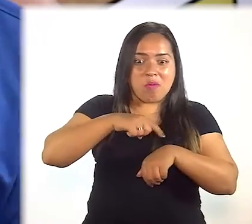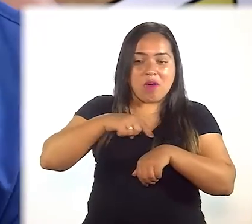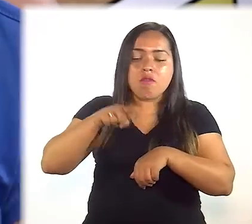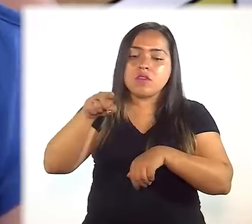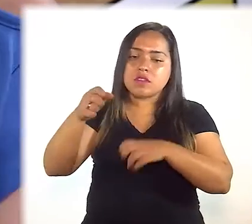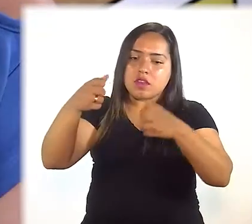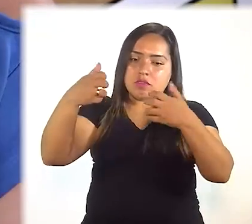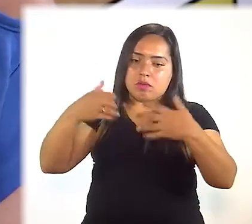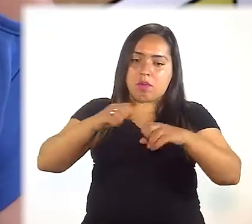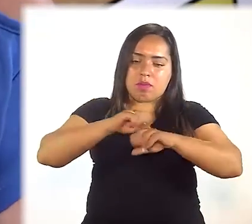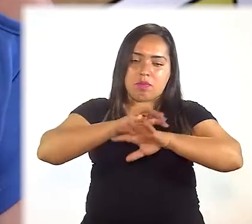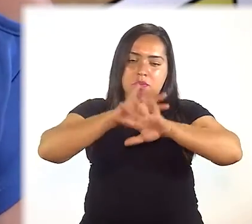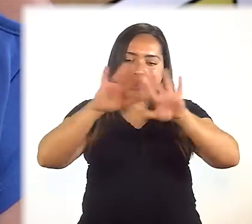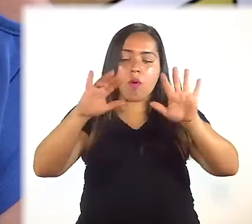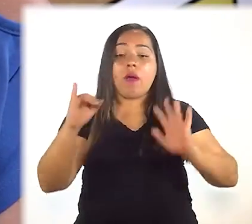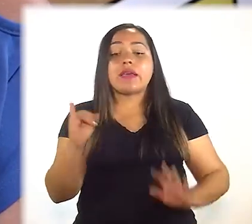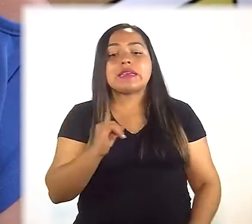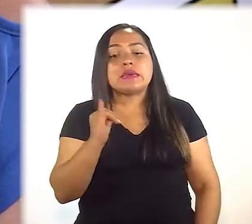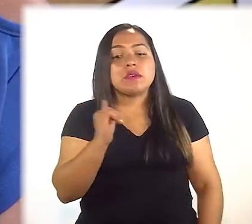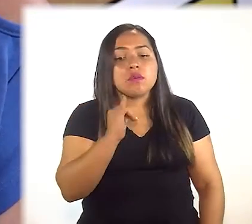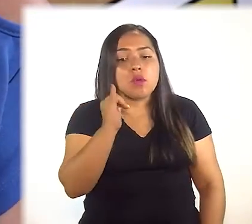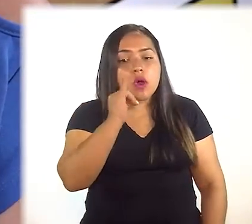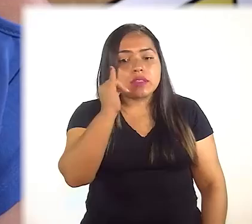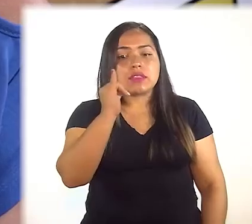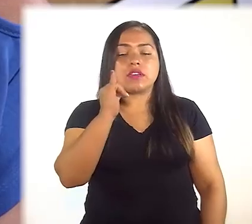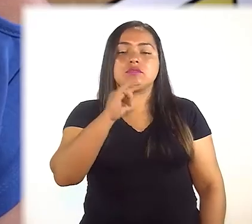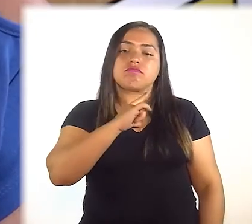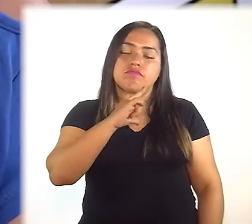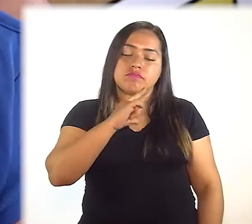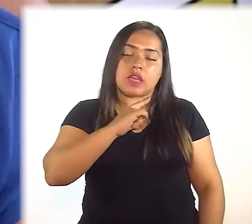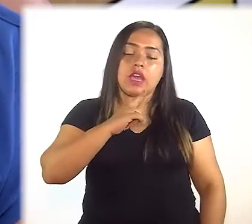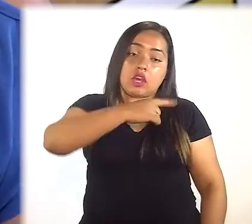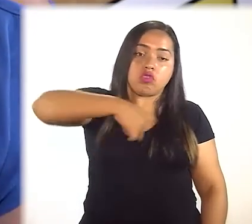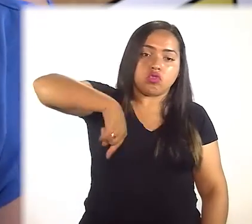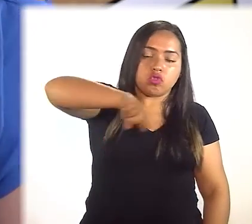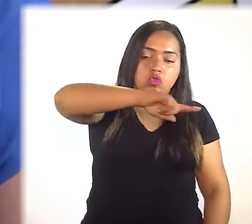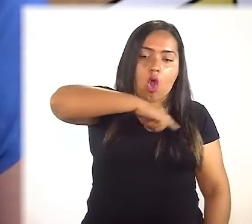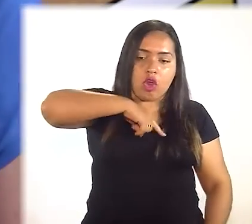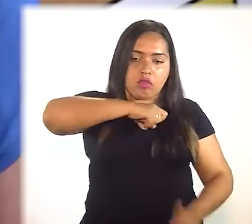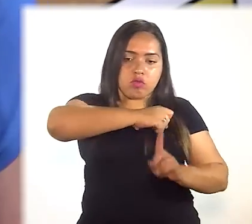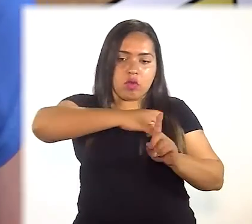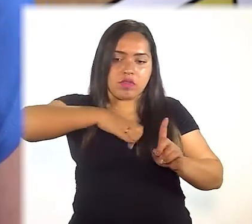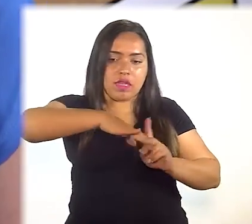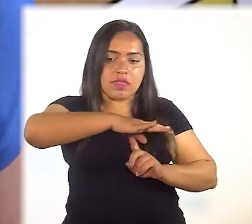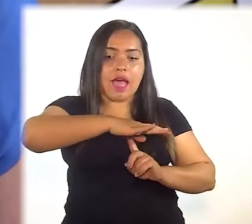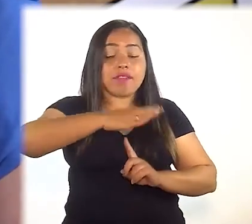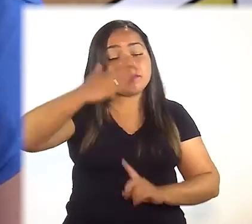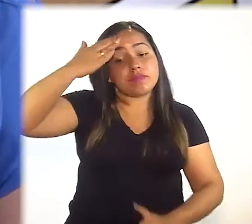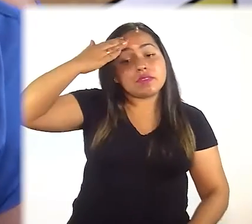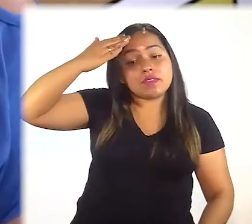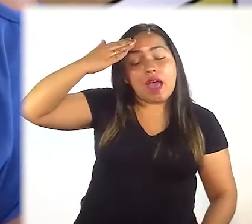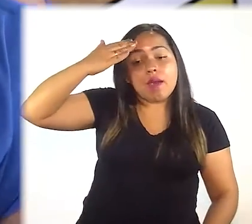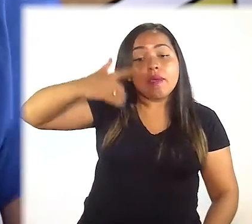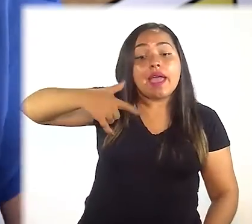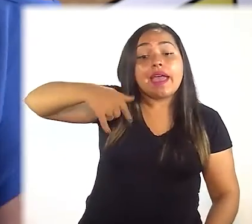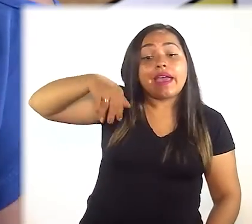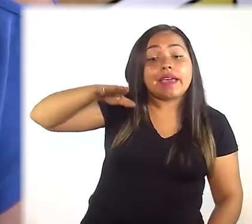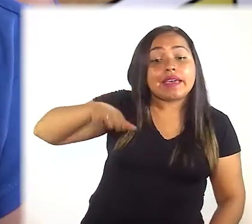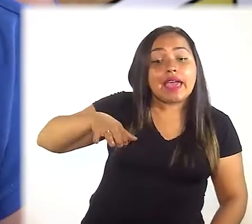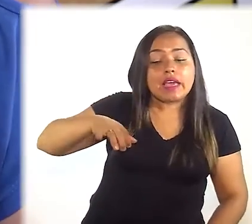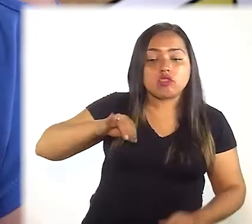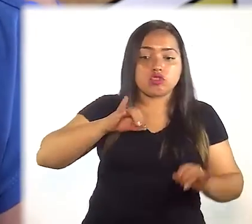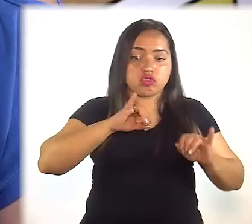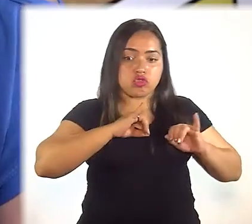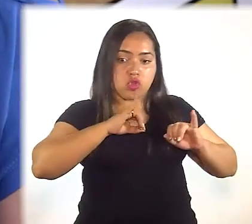assunto, infelizmente eu vou dar um pequeno intervalinho. Mas já? Já? Passou rápido, né? Porque vocês